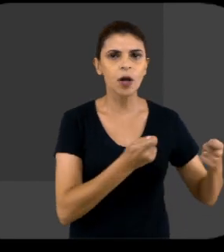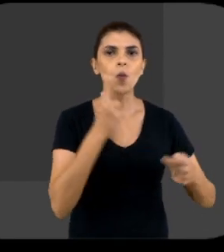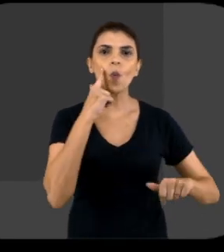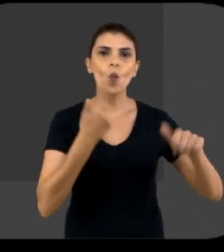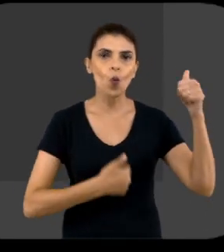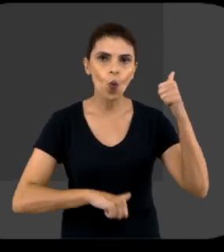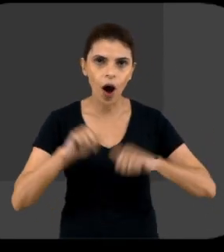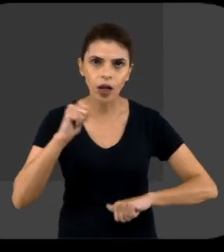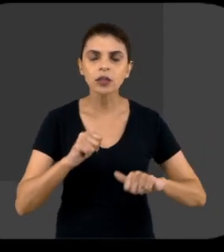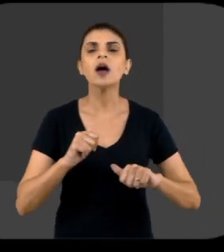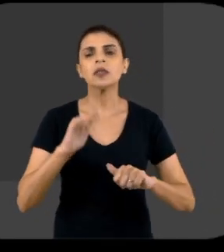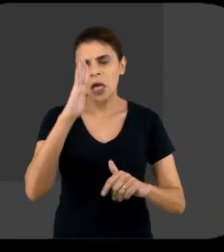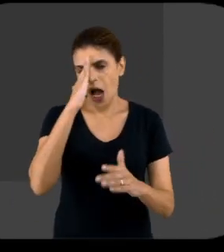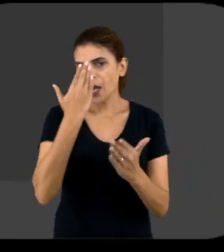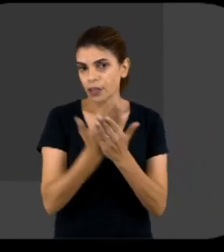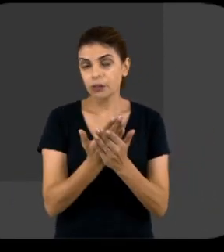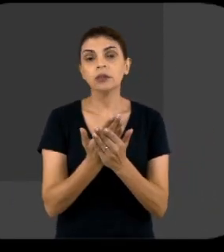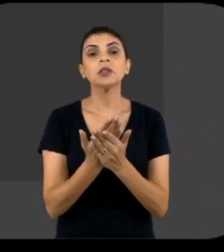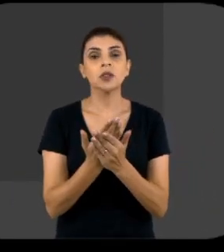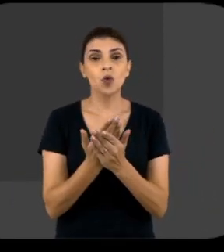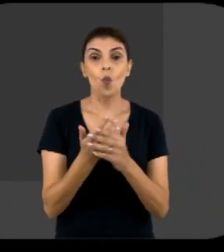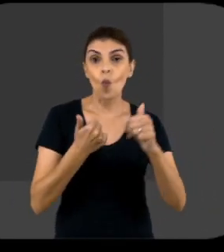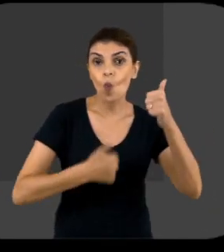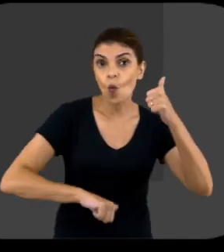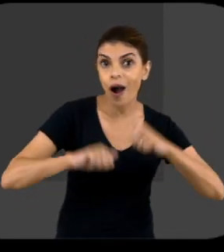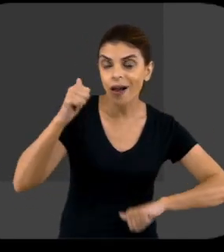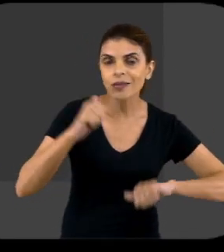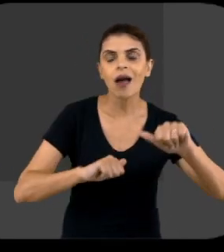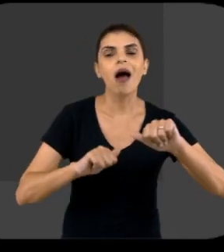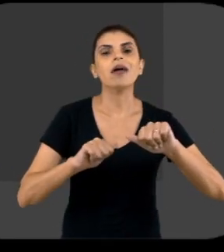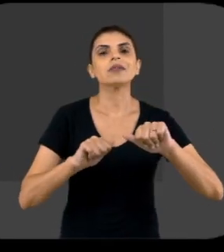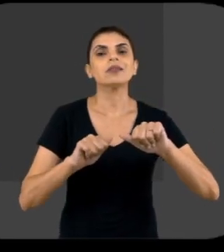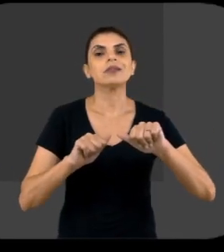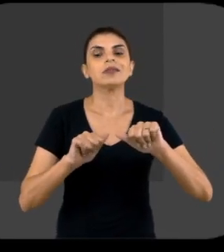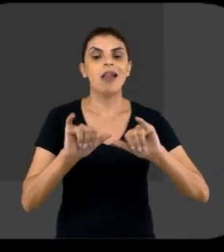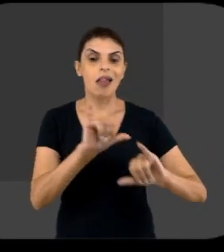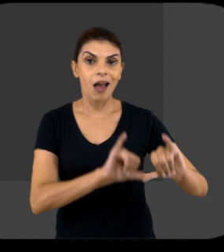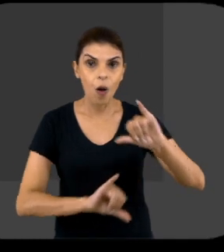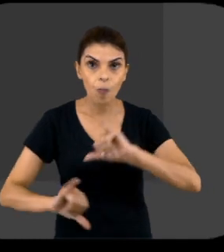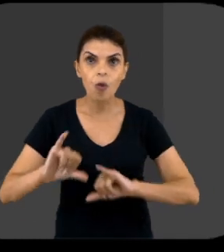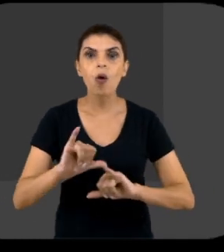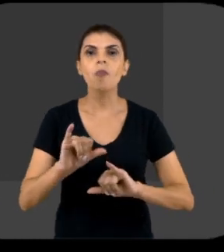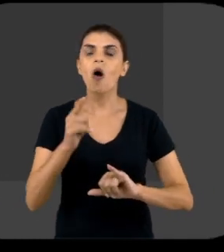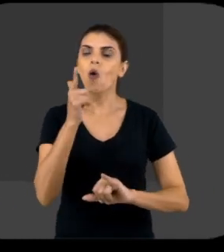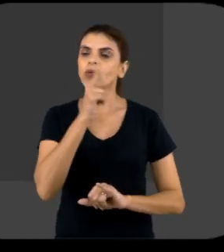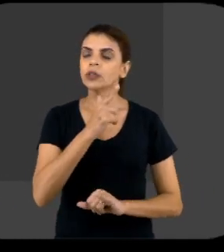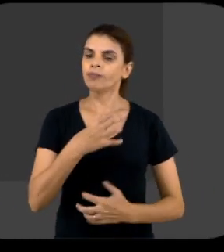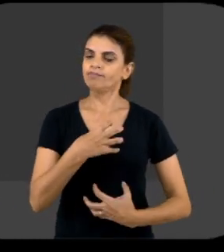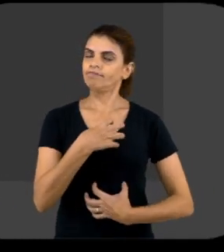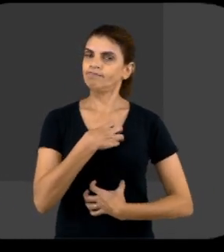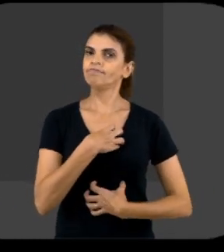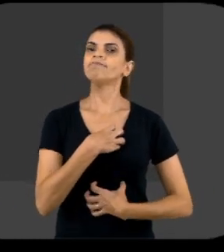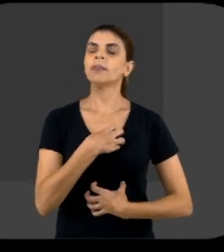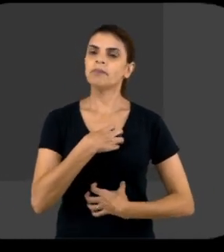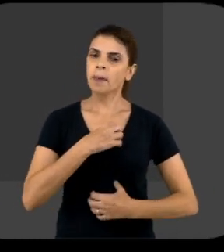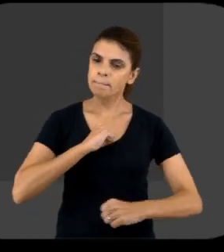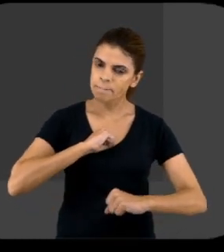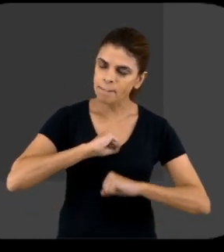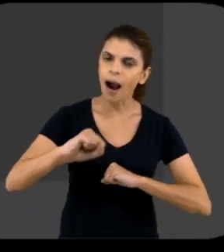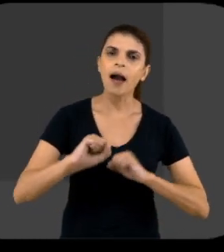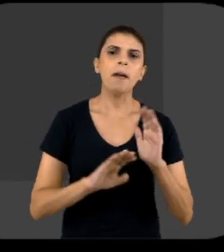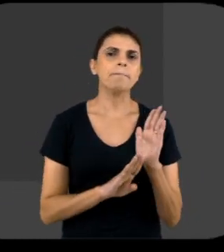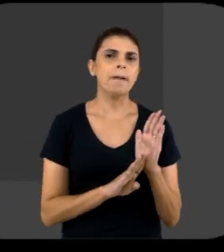qualidade, então eu acredito que a qualidade veio para os laboratórios do INE com o objetivo de